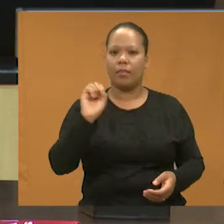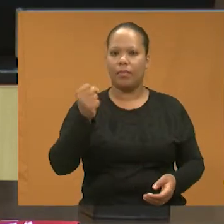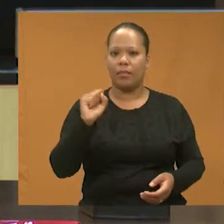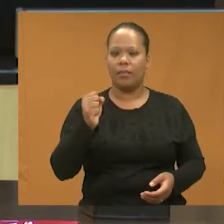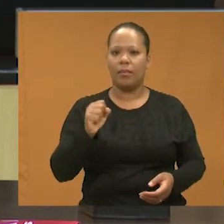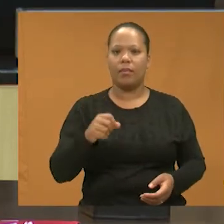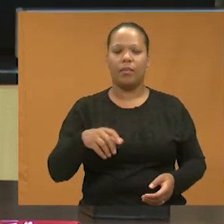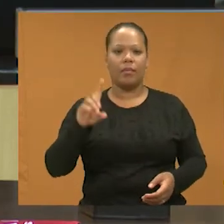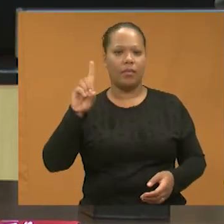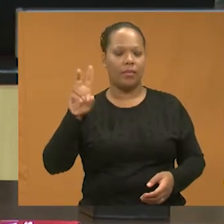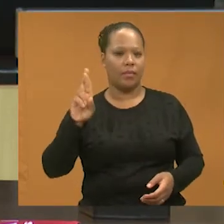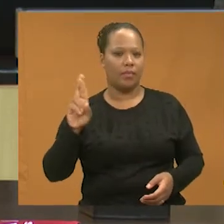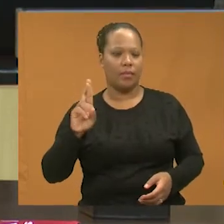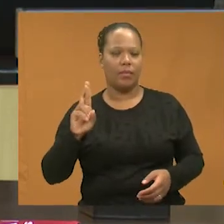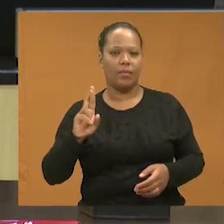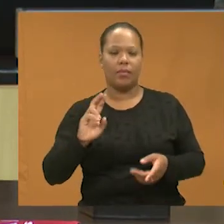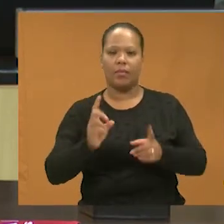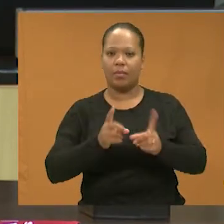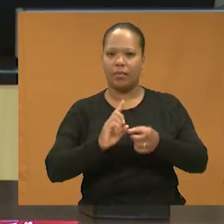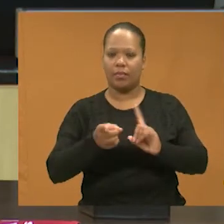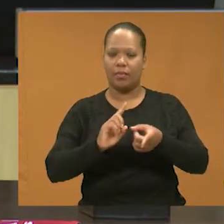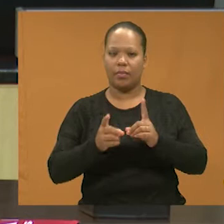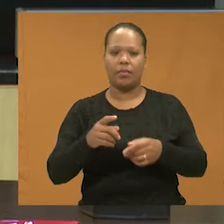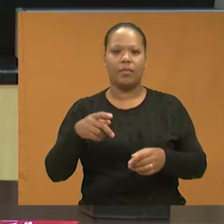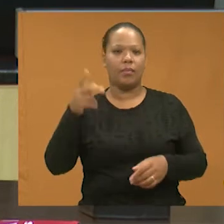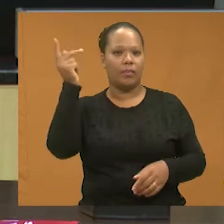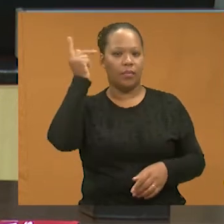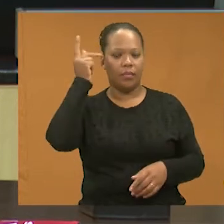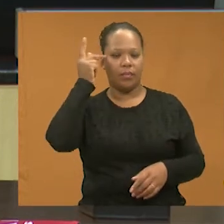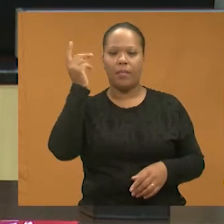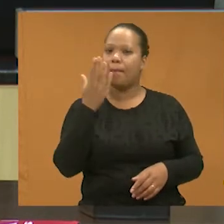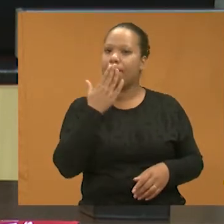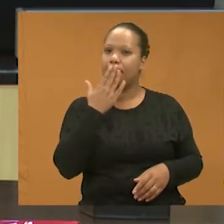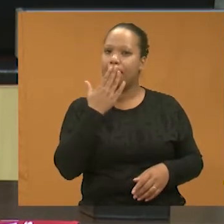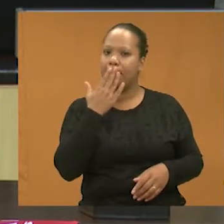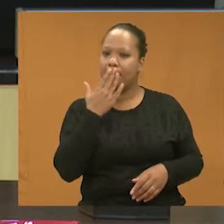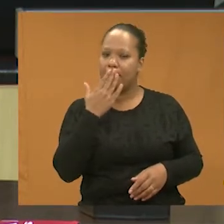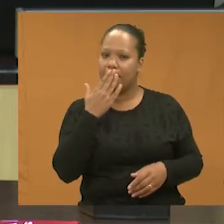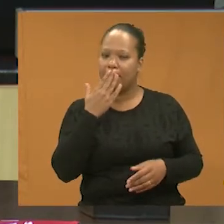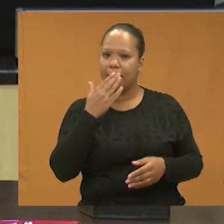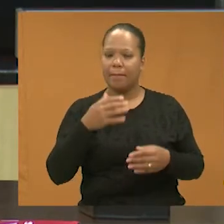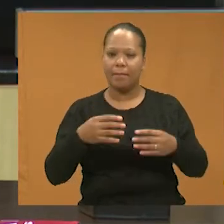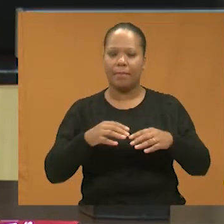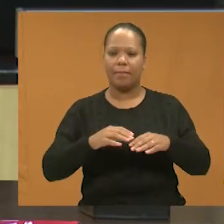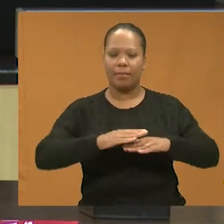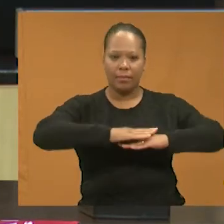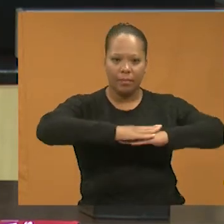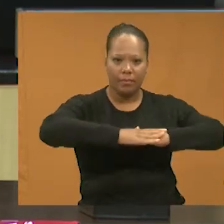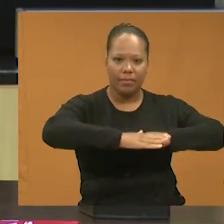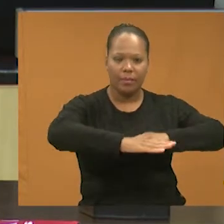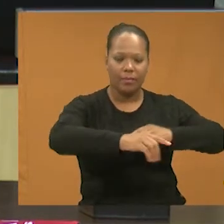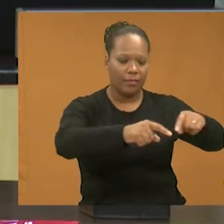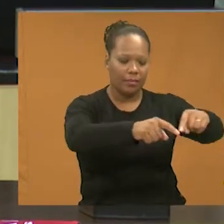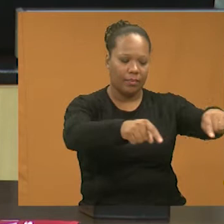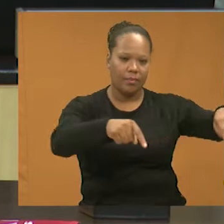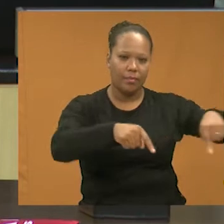Ao DER, Departamento de Estradas de Rodagem do Estado de São Paulo, solicitando desobstrução de bueiro e limpeza de